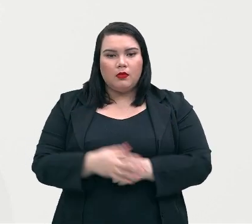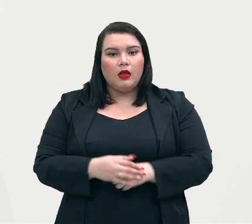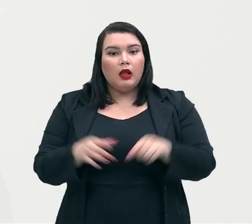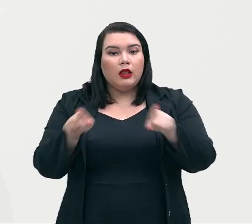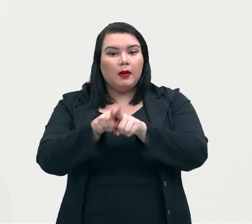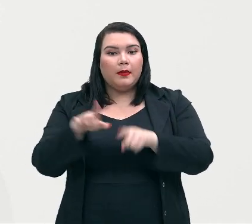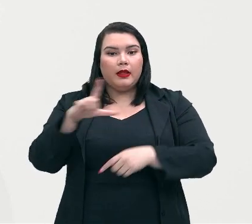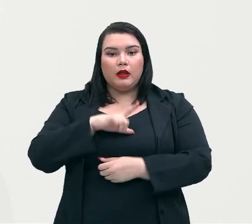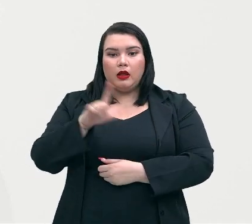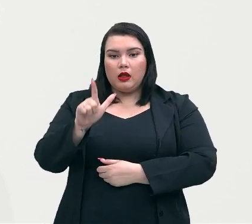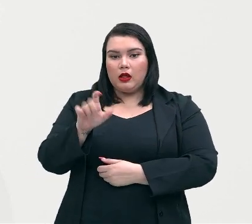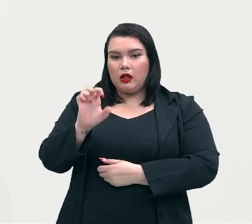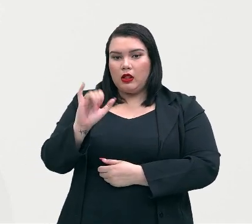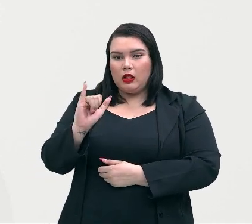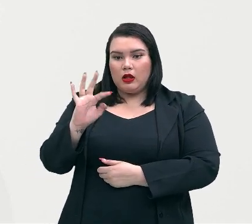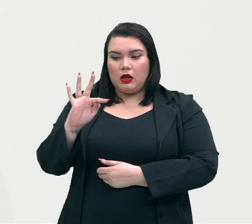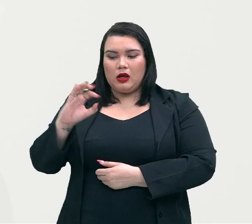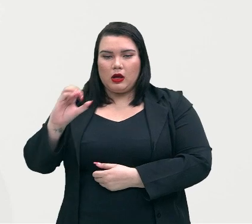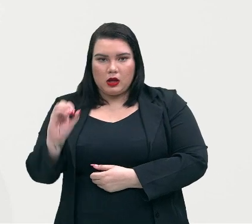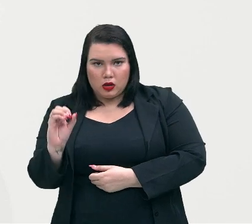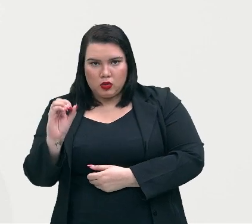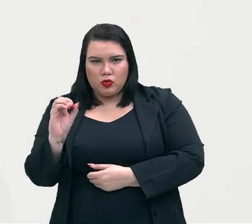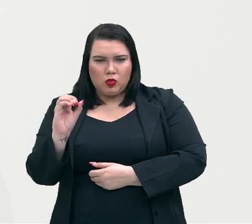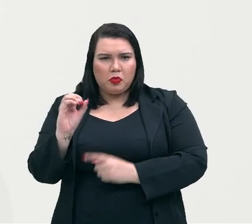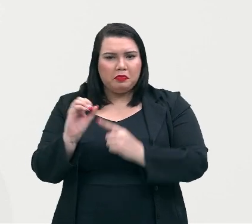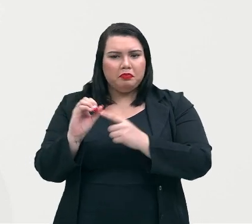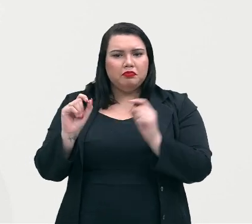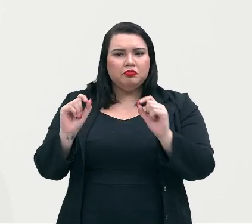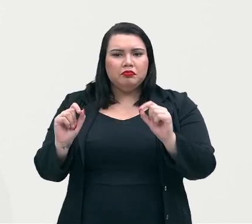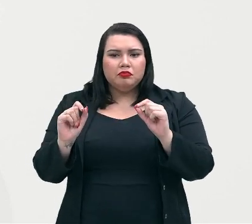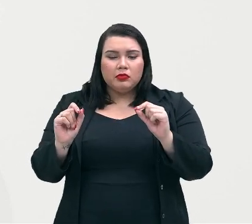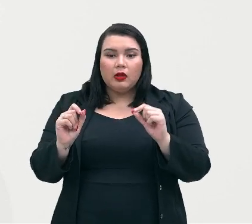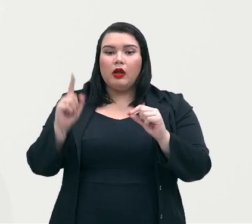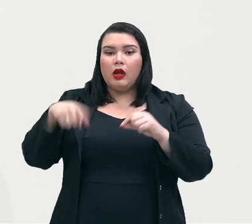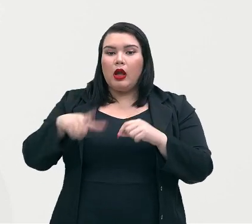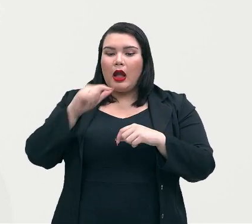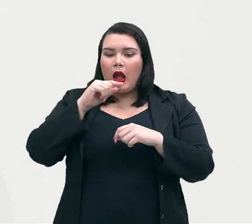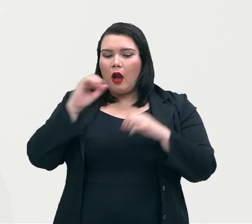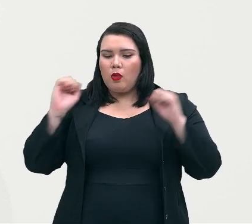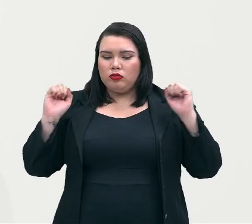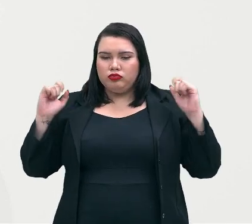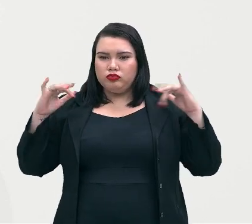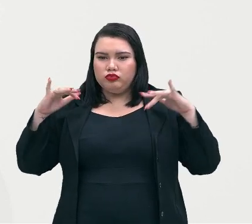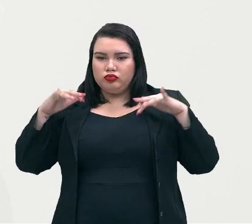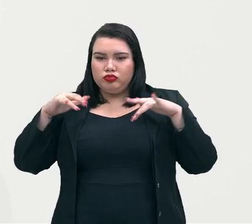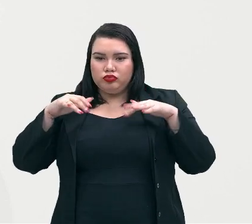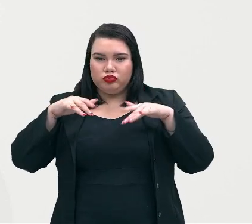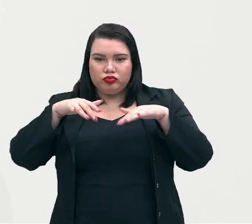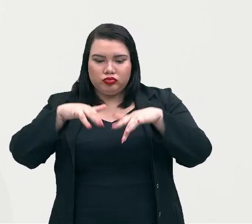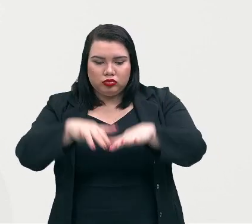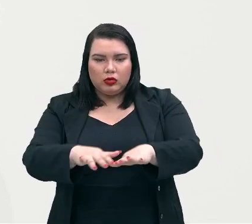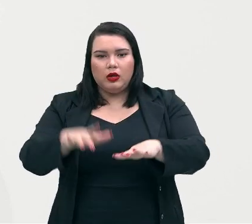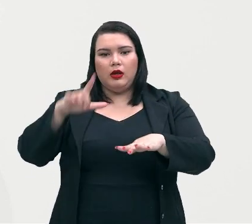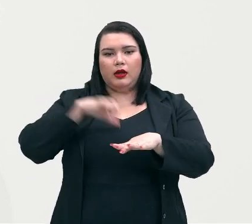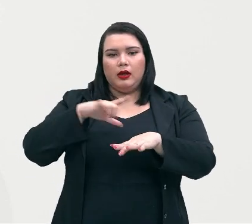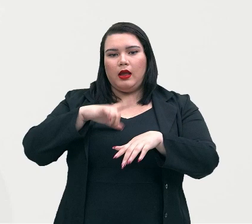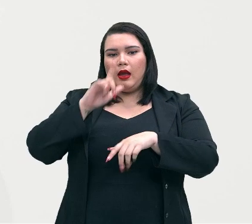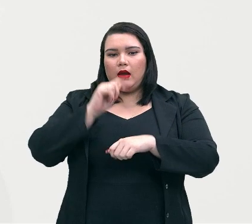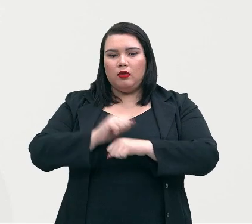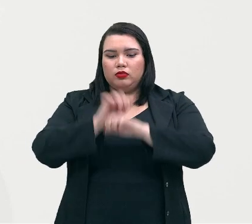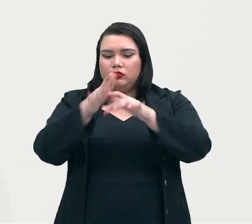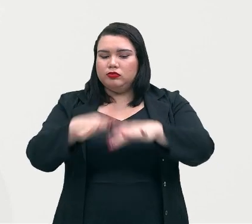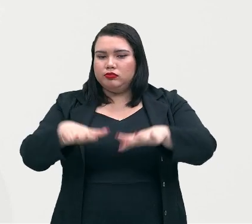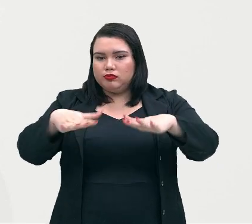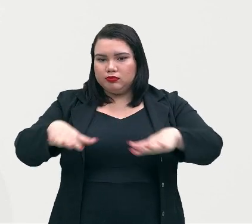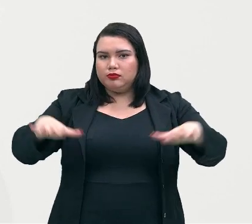que é o espaço ocupado pelas águas do rio, tá? E tudo isso, gente, né, vai formar o quê? A